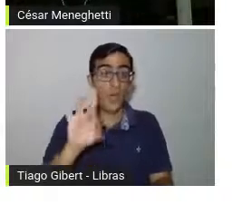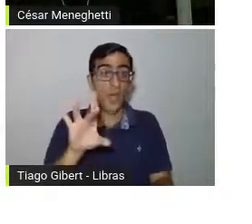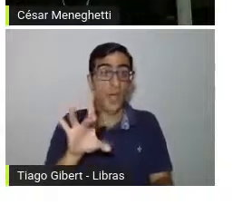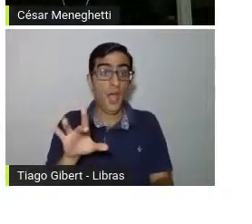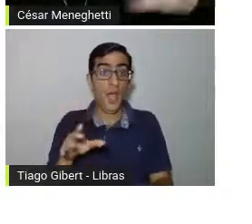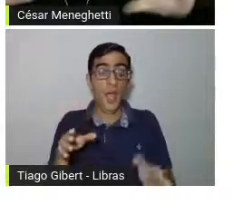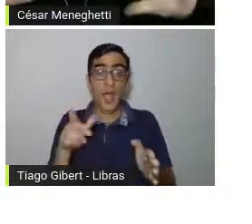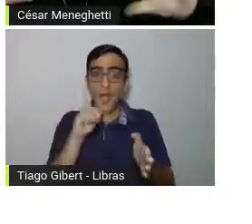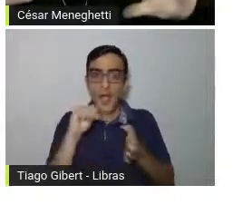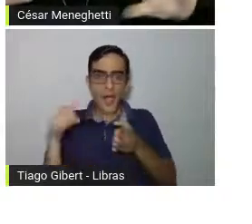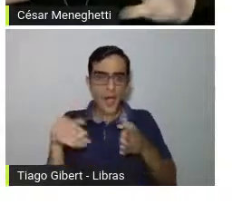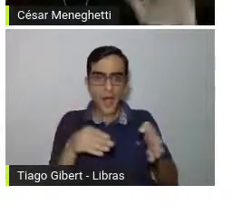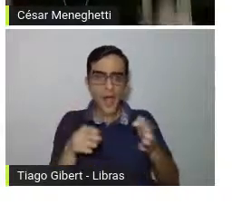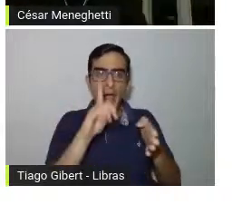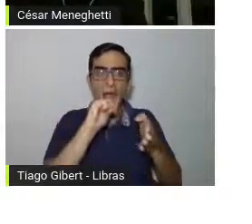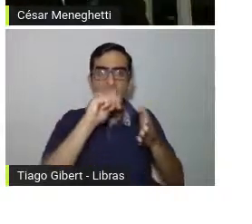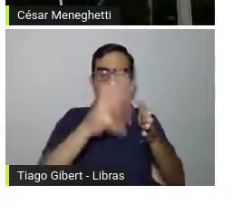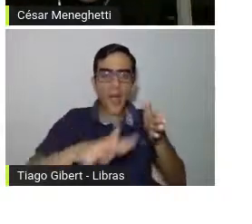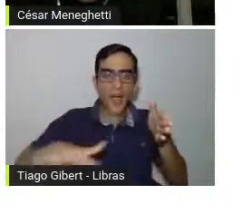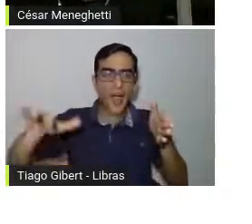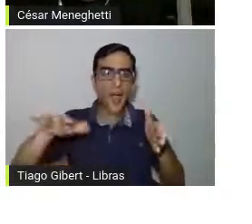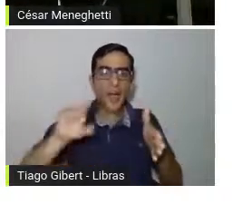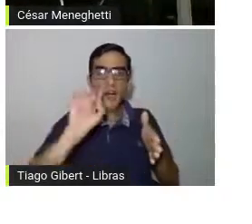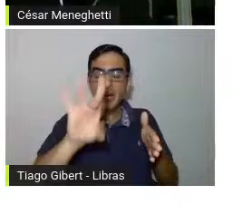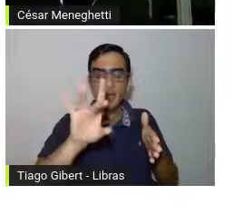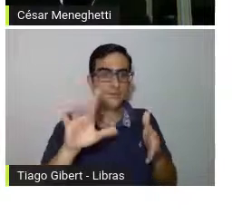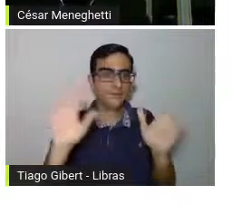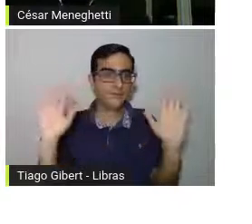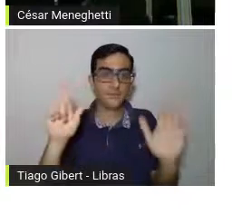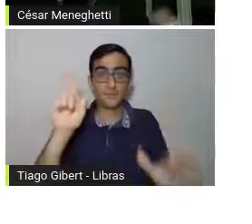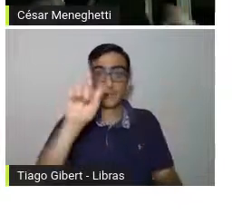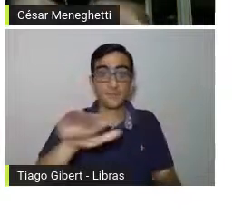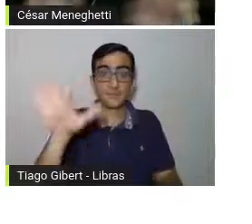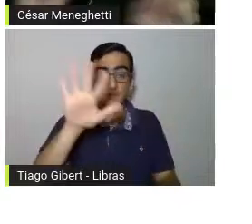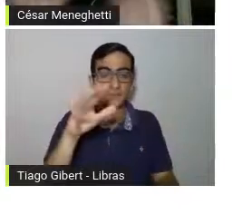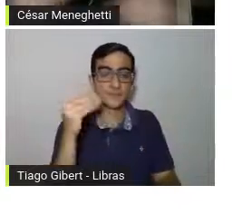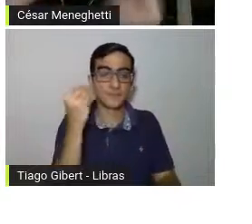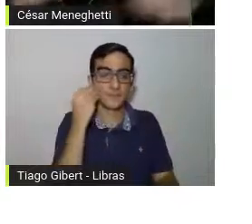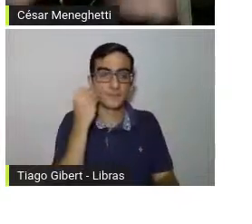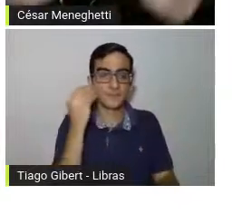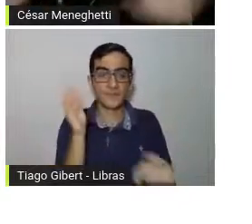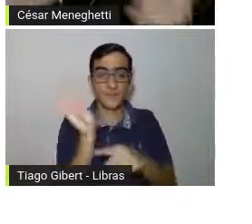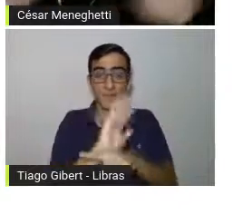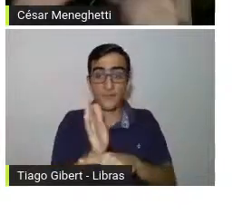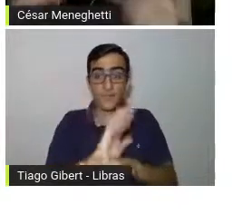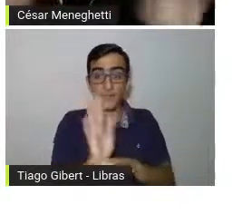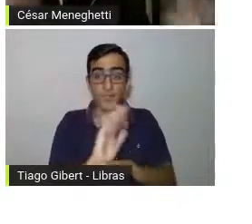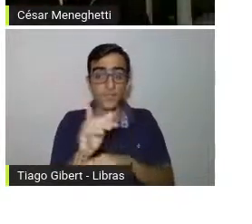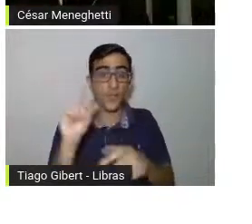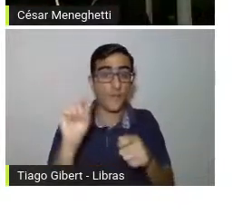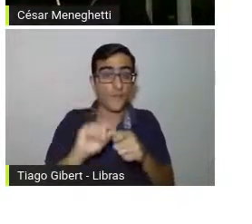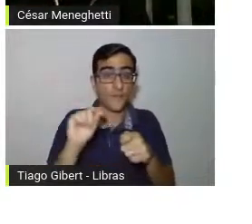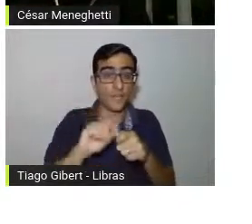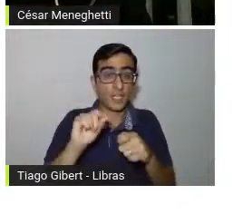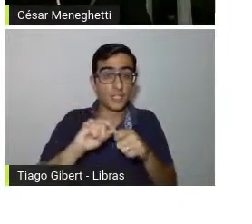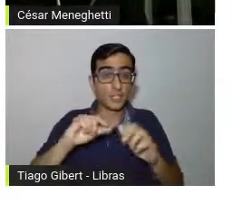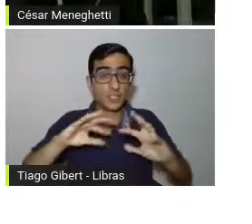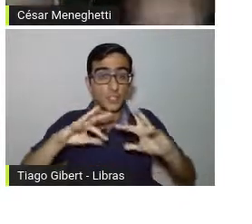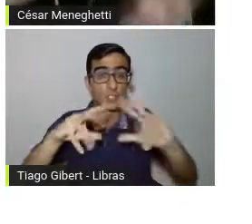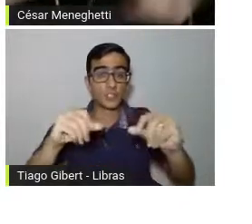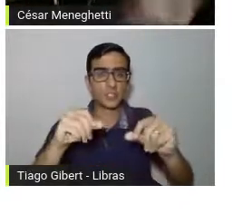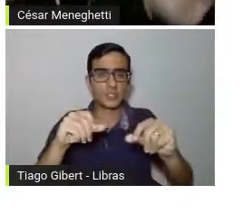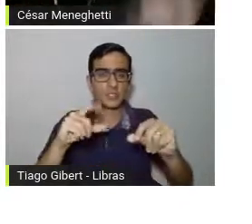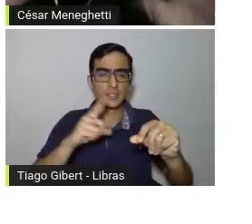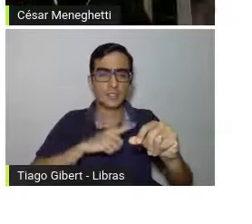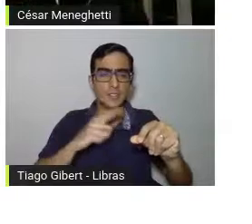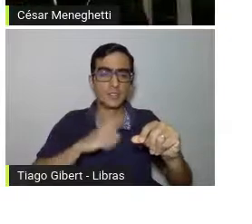você vê o mar o tempo inteiro. Então, assim, em geral, a minha tendência é fazer esses vídeos todos, né, cheio de